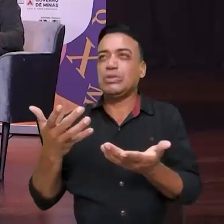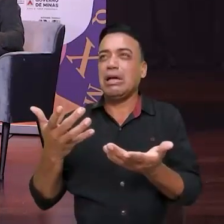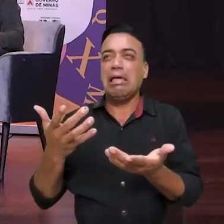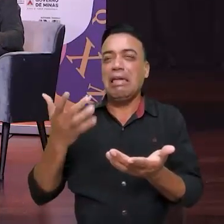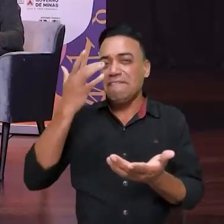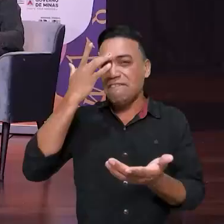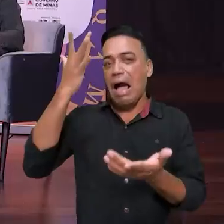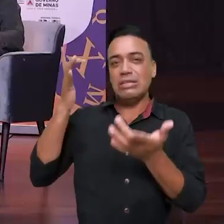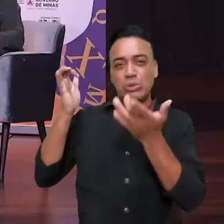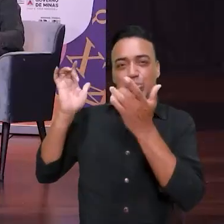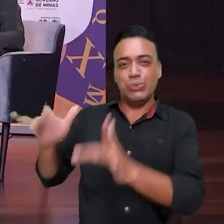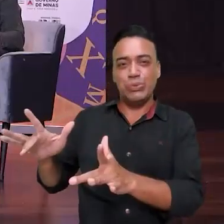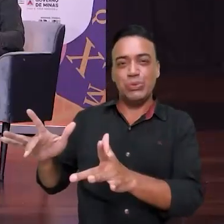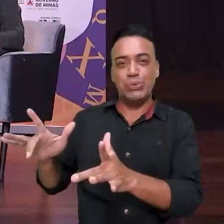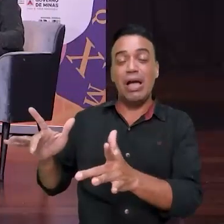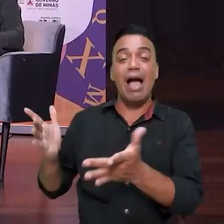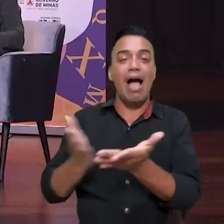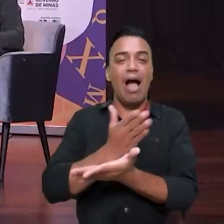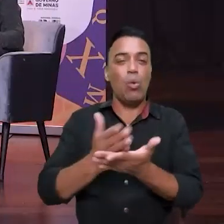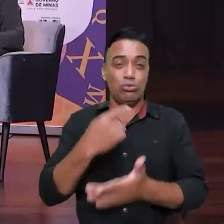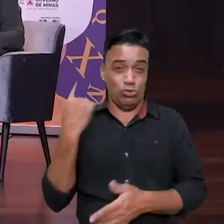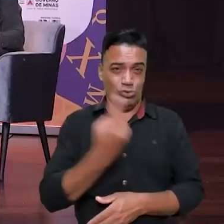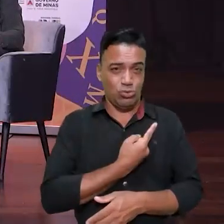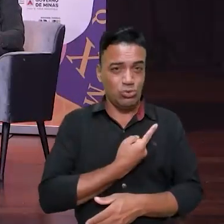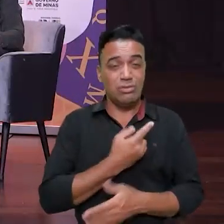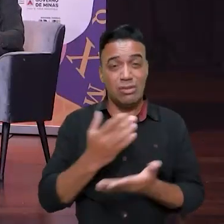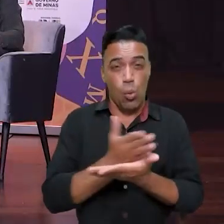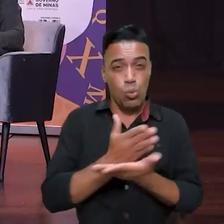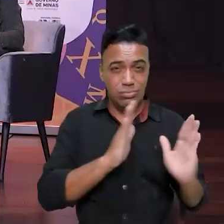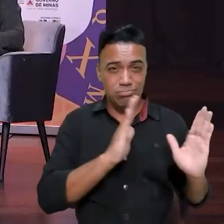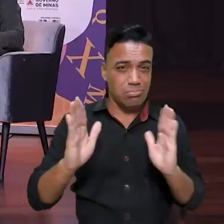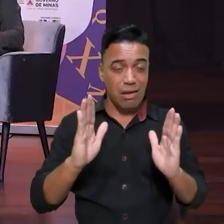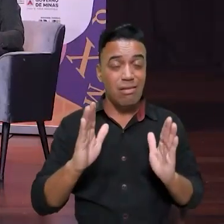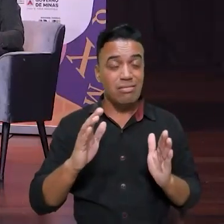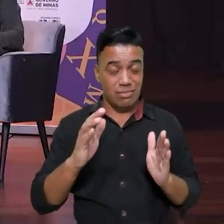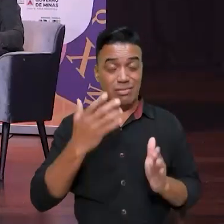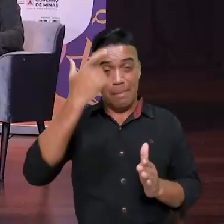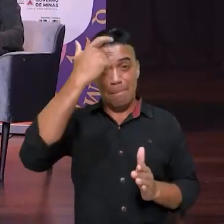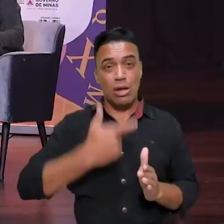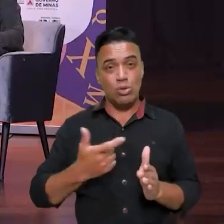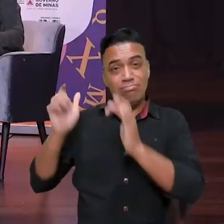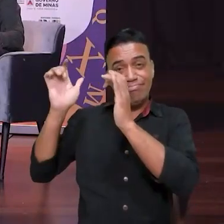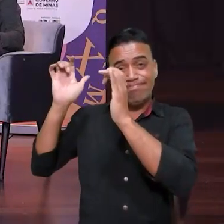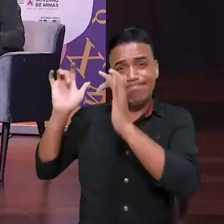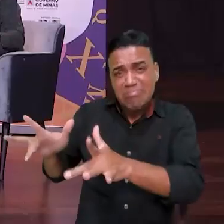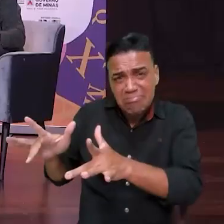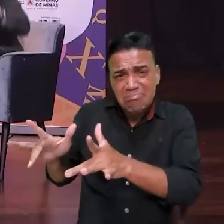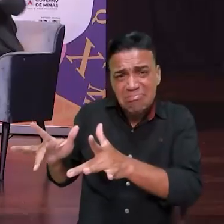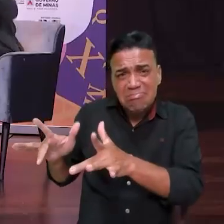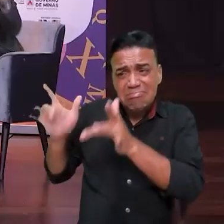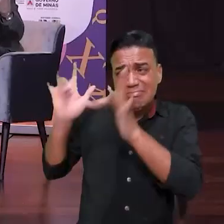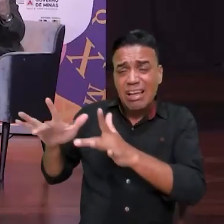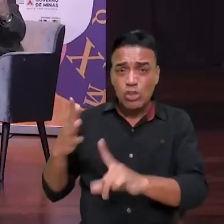desistir, né? Muitos de nós, em alguns momentos aqui, tem um eu que desiste, né? Desiste mesmo, e